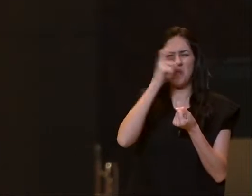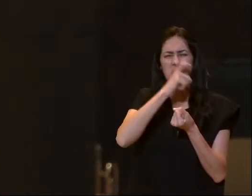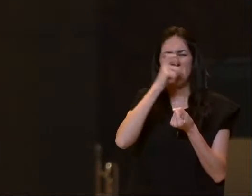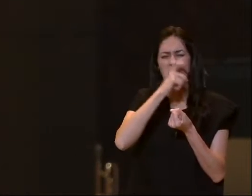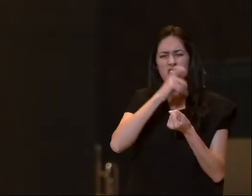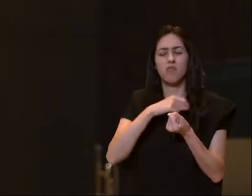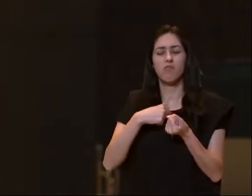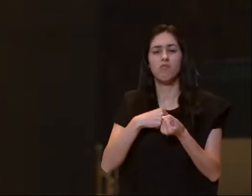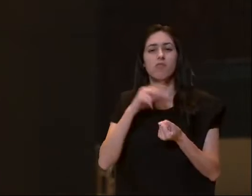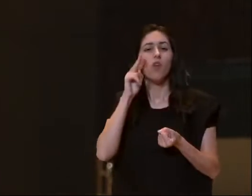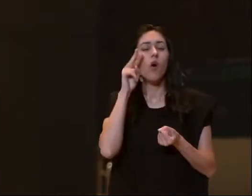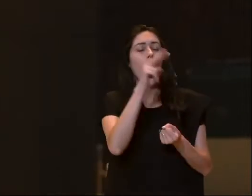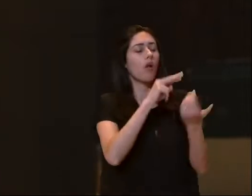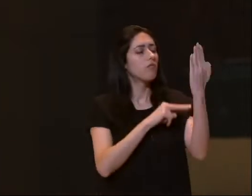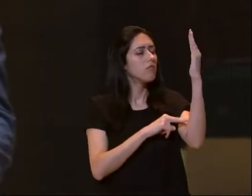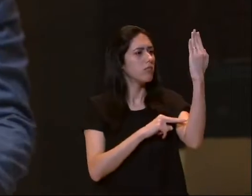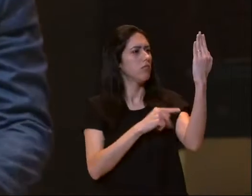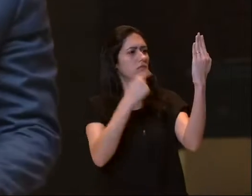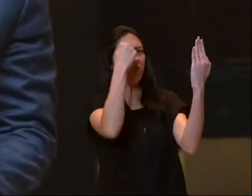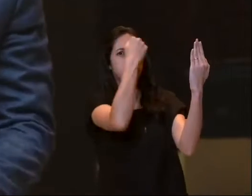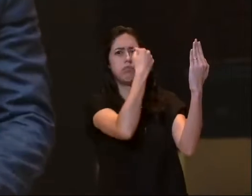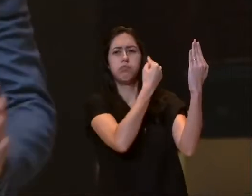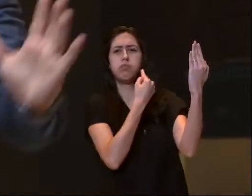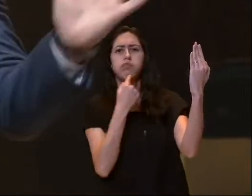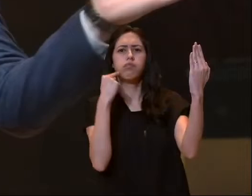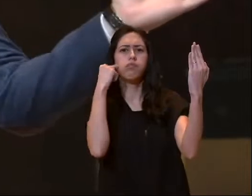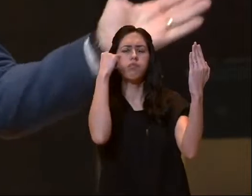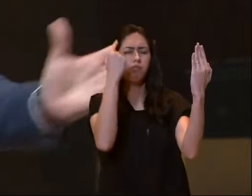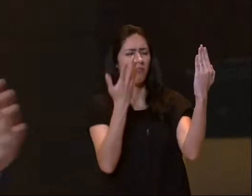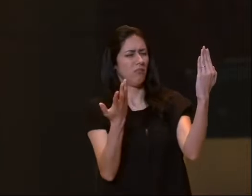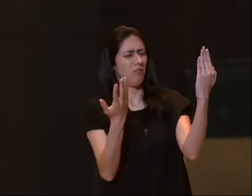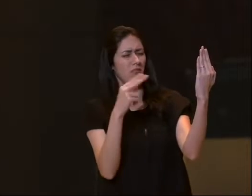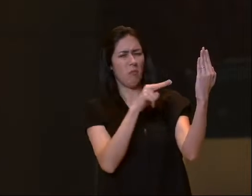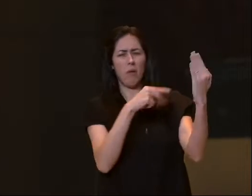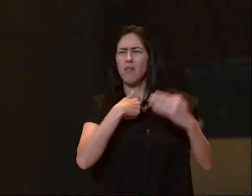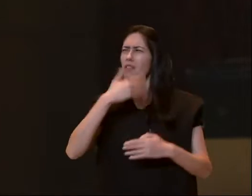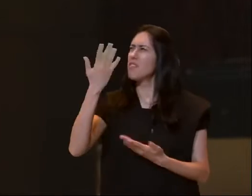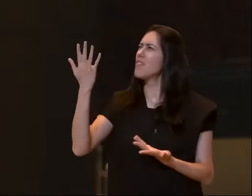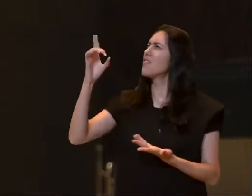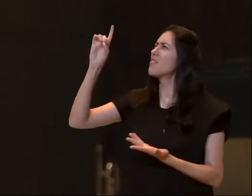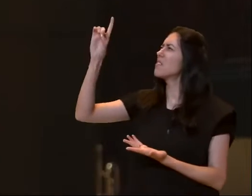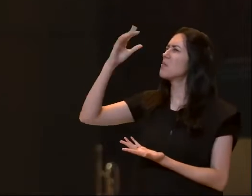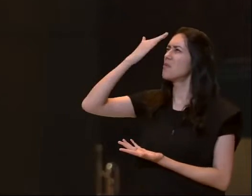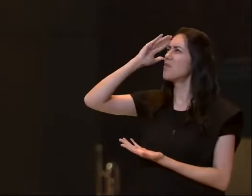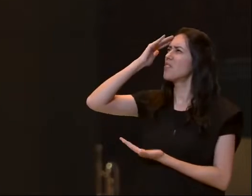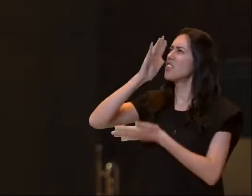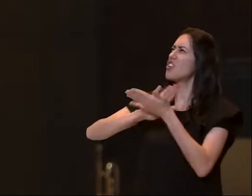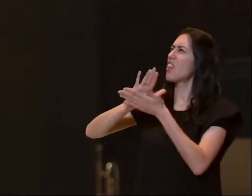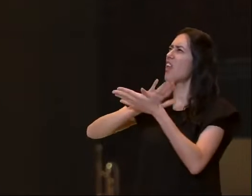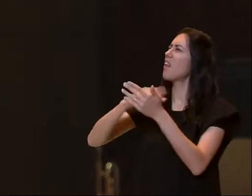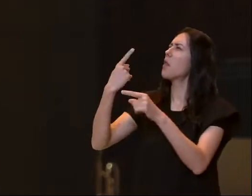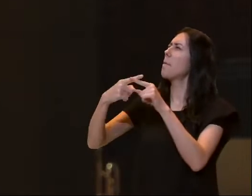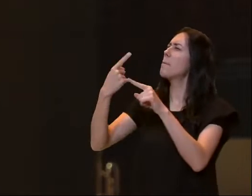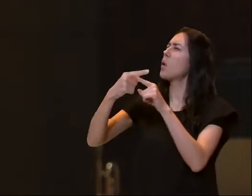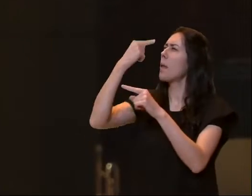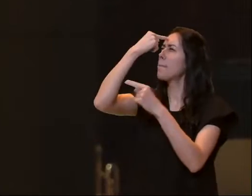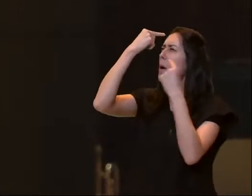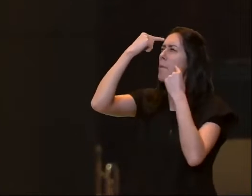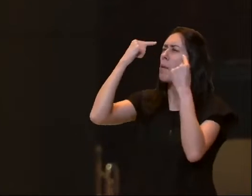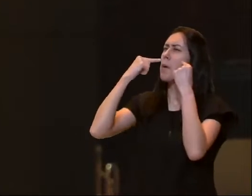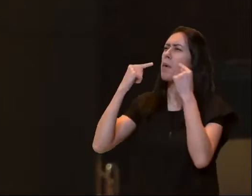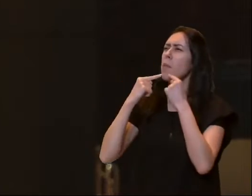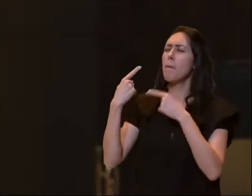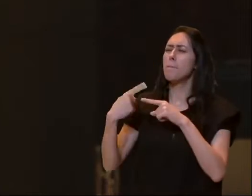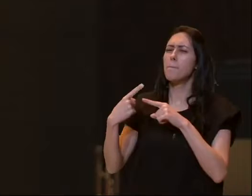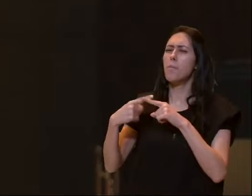todo empipocado. Eu falei, Deus, eu não entendi esse negócio. Por que essa marca no meu rosto?